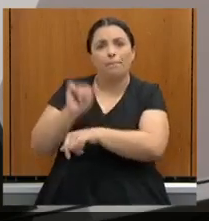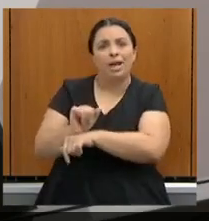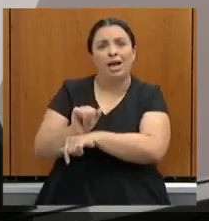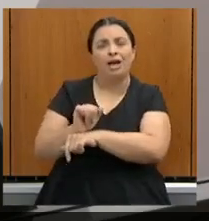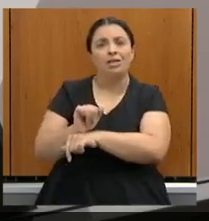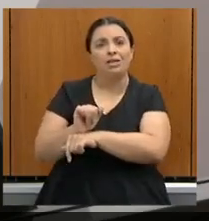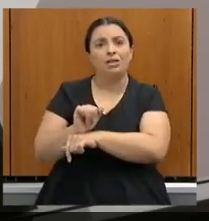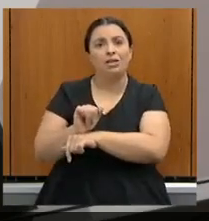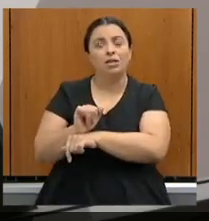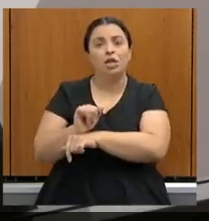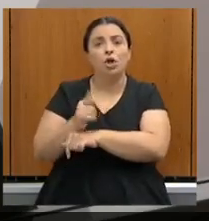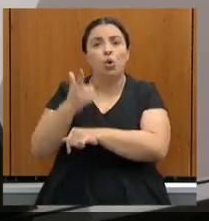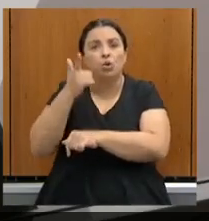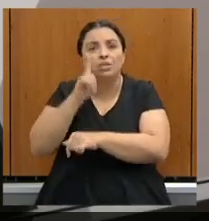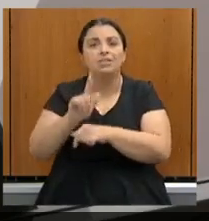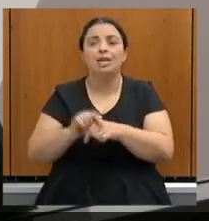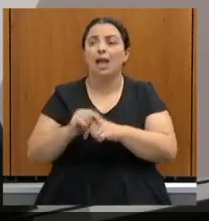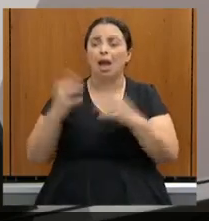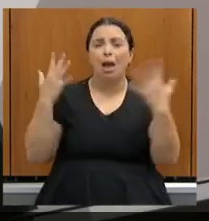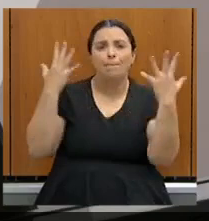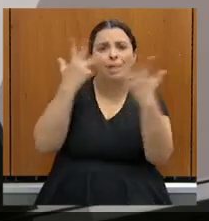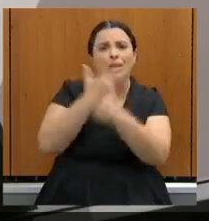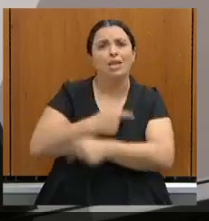belezas, o que temos,